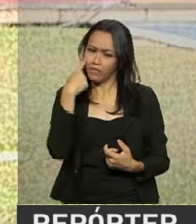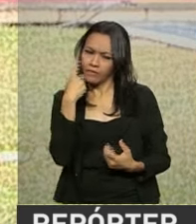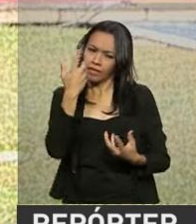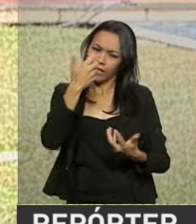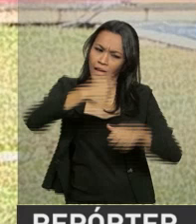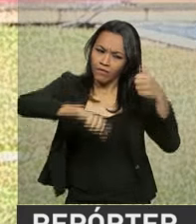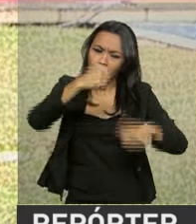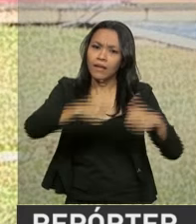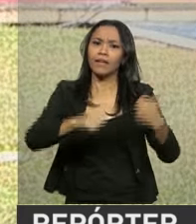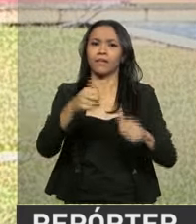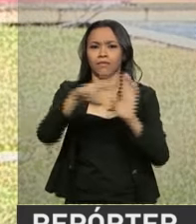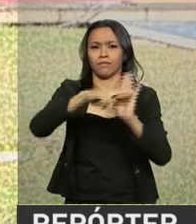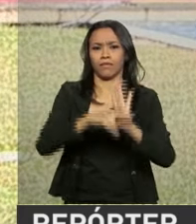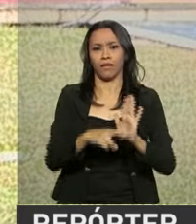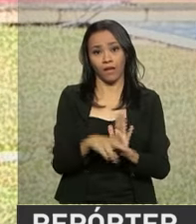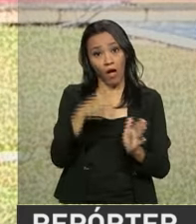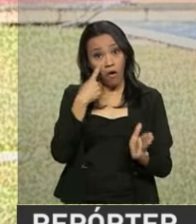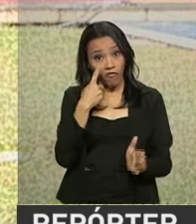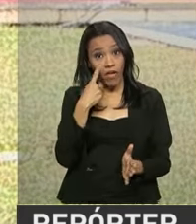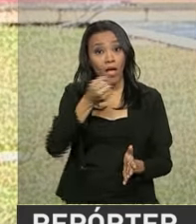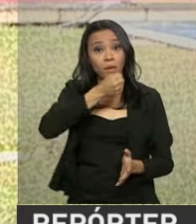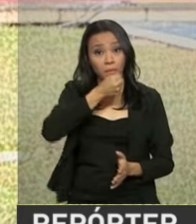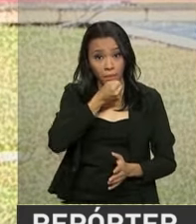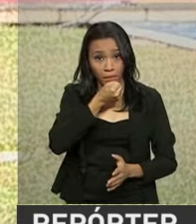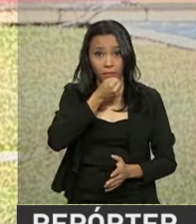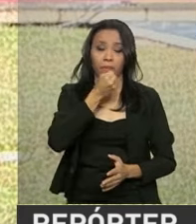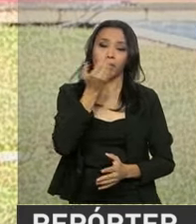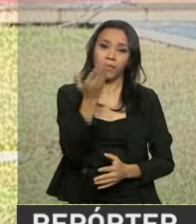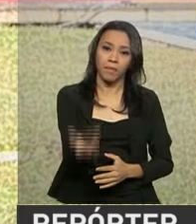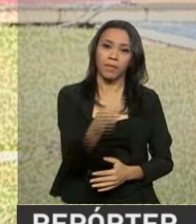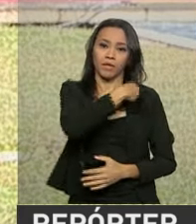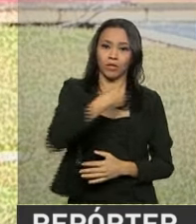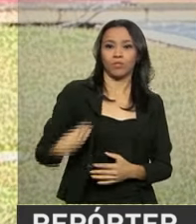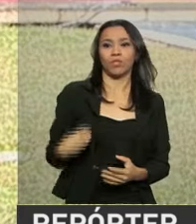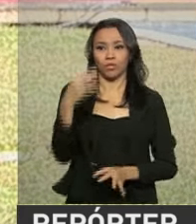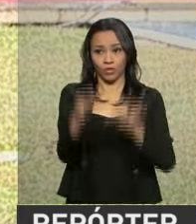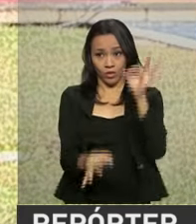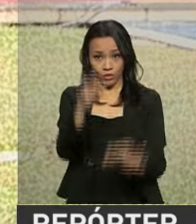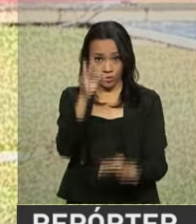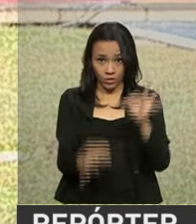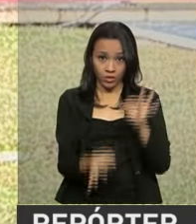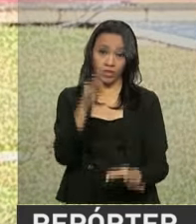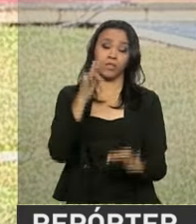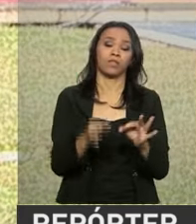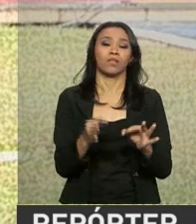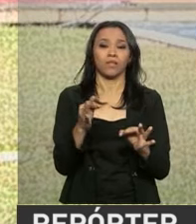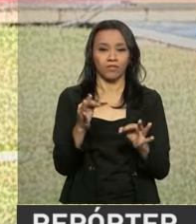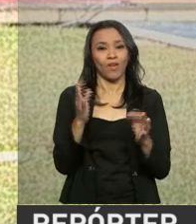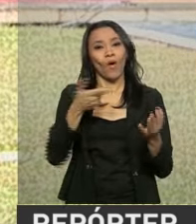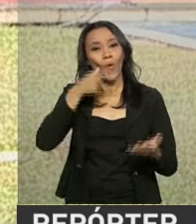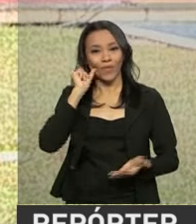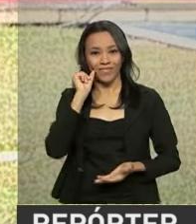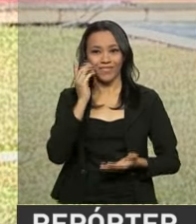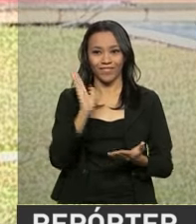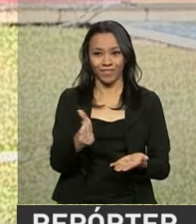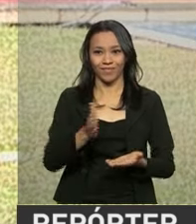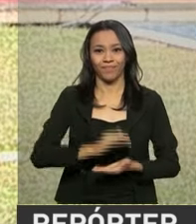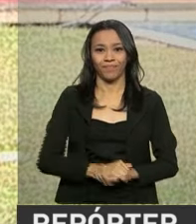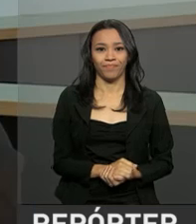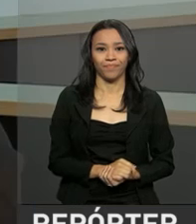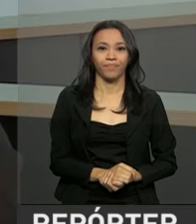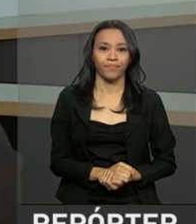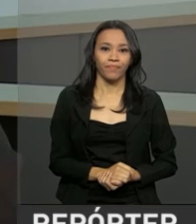penal. Vamos acompanhar um trecho da entrevista coletiva do ministro da Justiça concedida ontem.